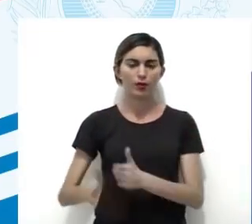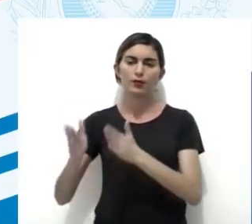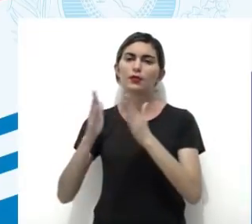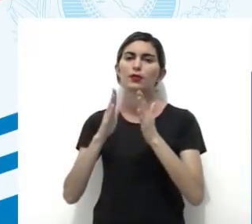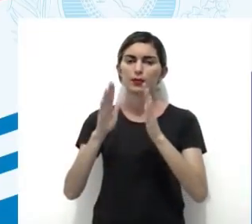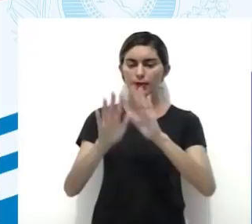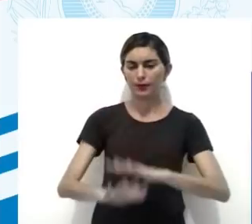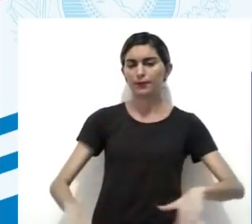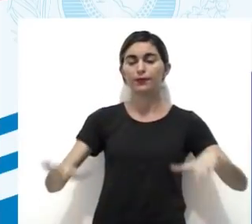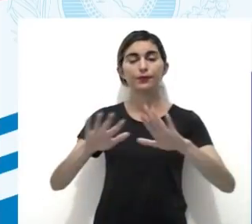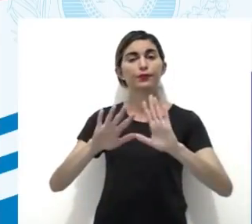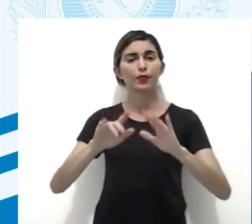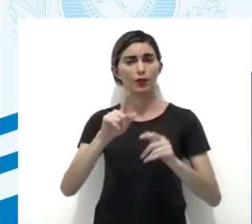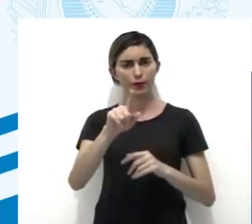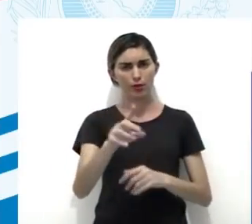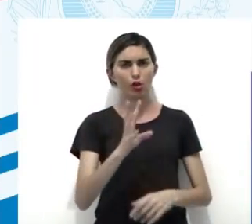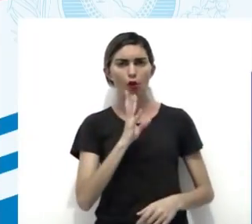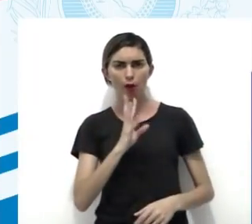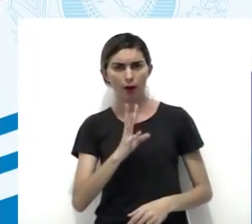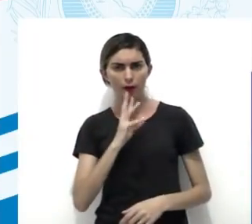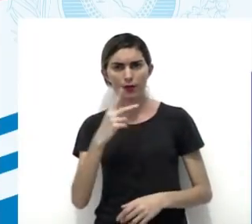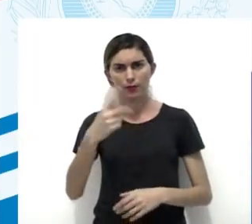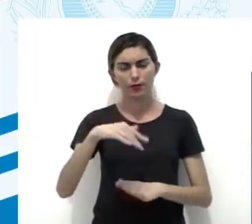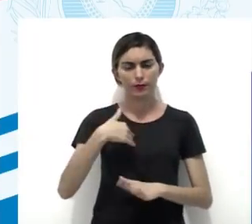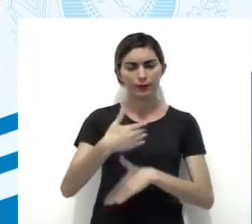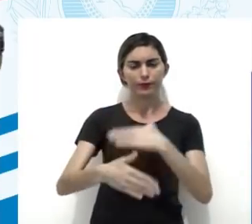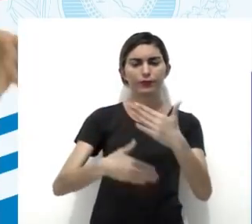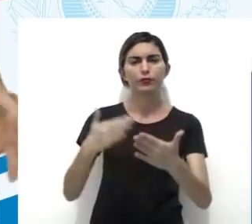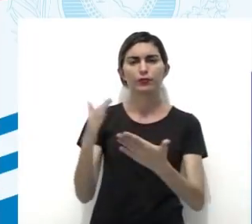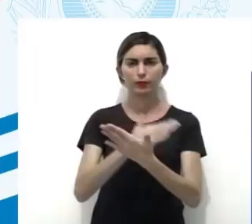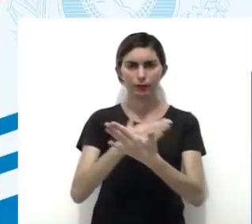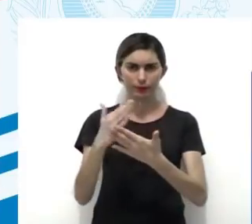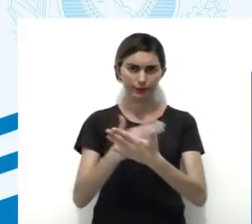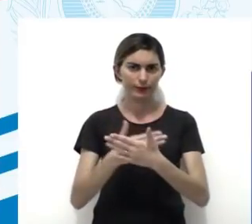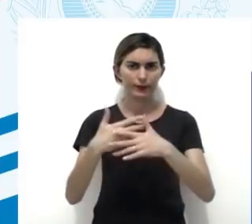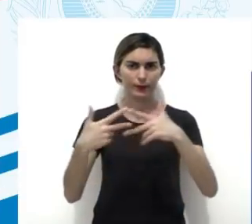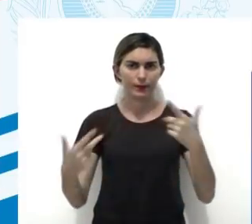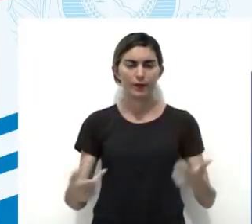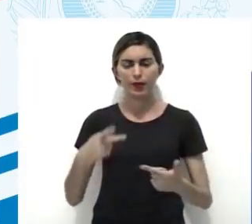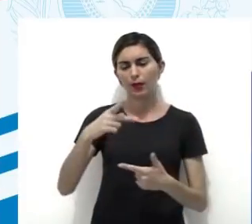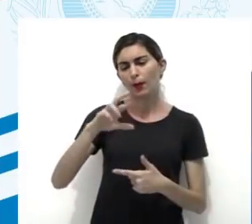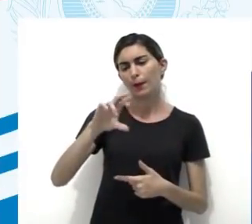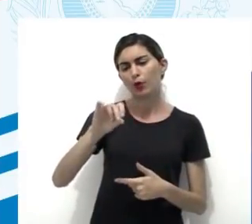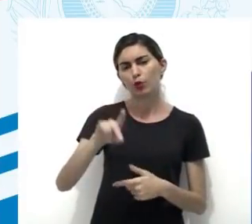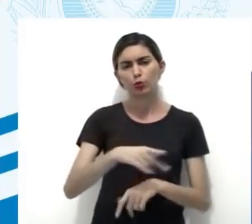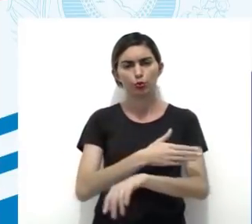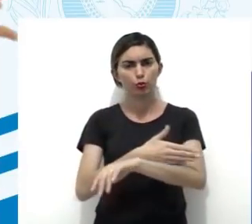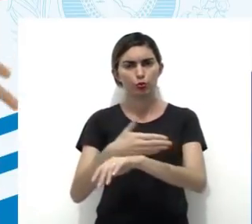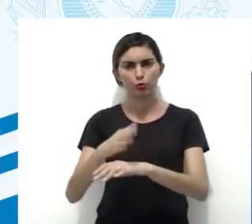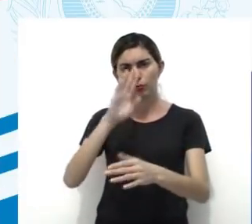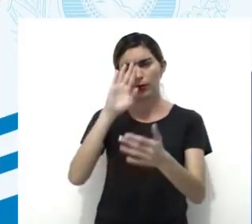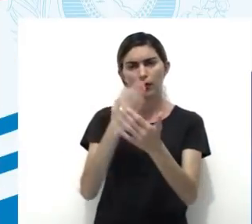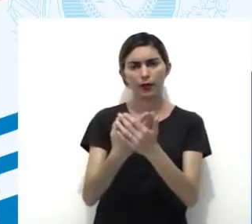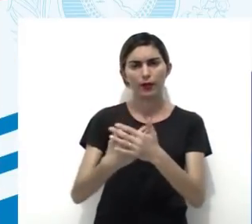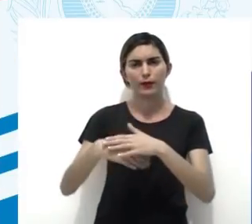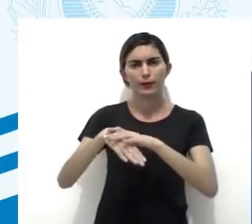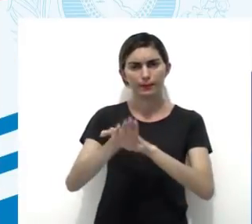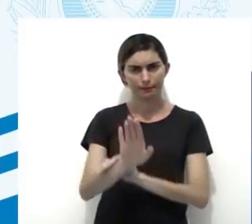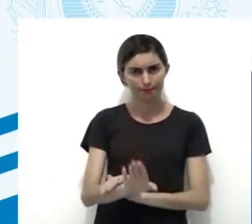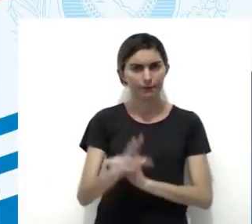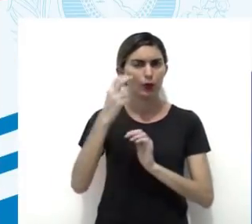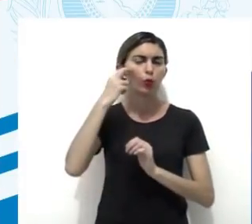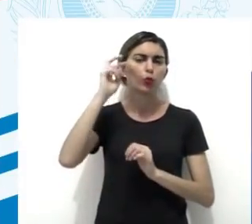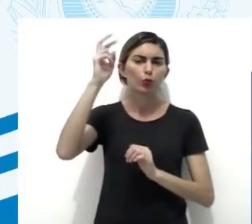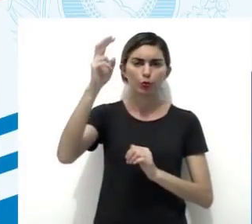daquele espaço. Você reconhece no seu dia a dia alguns elementos como produtos, costumes, crenças e hábitos,